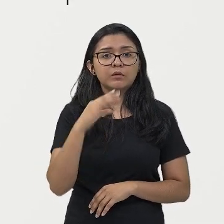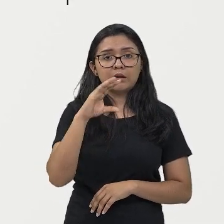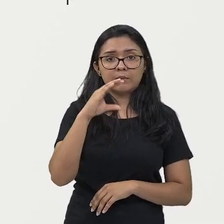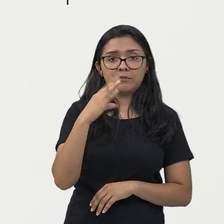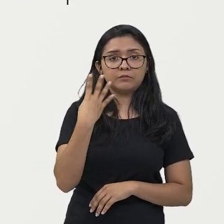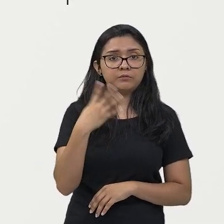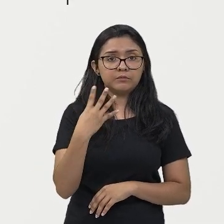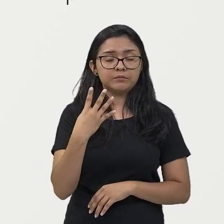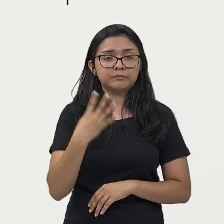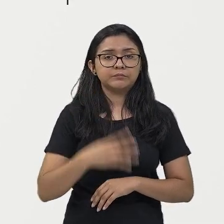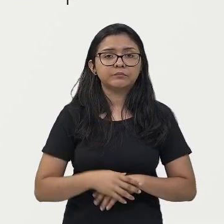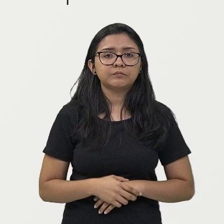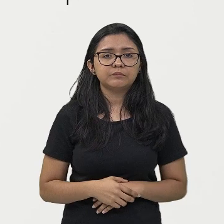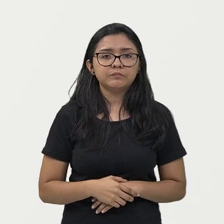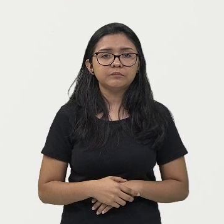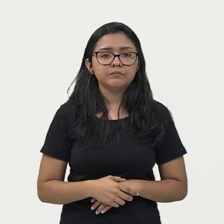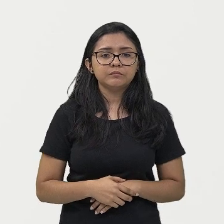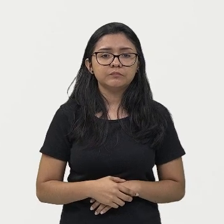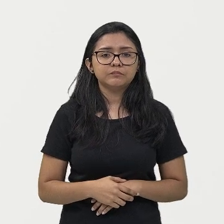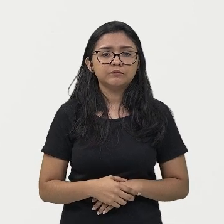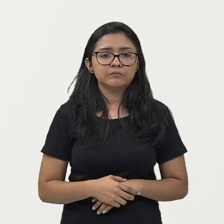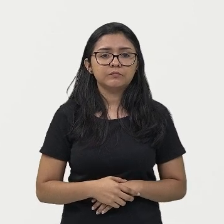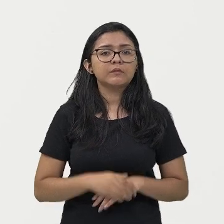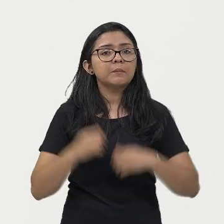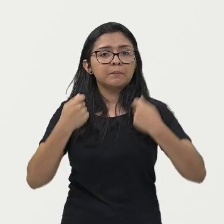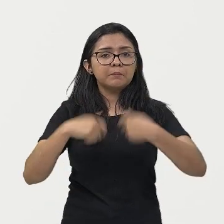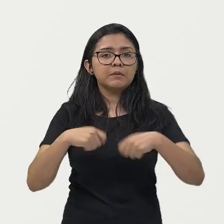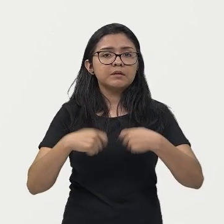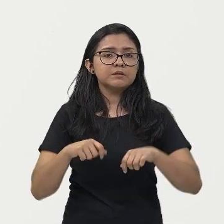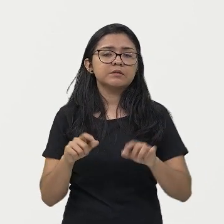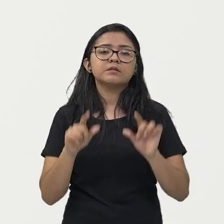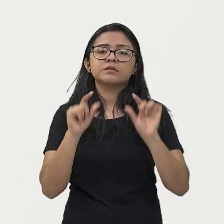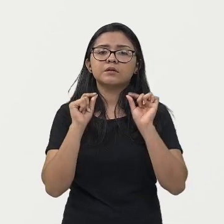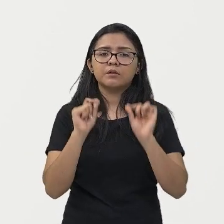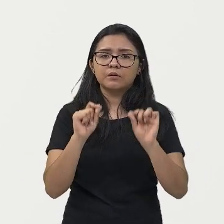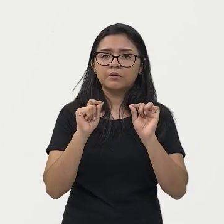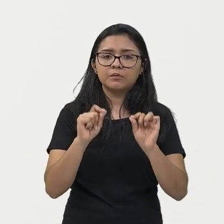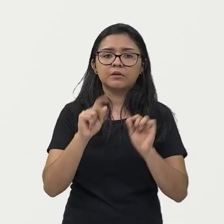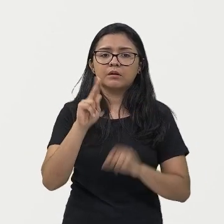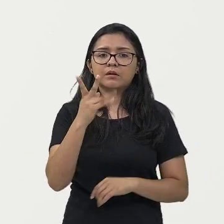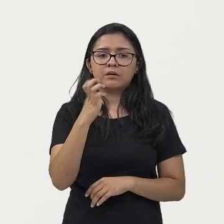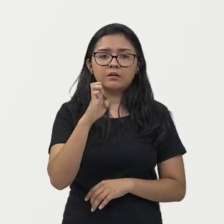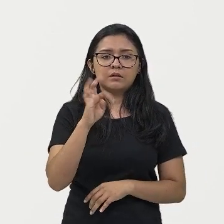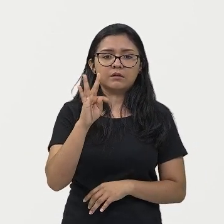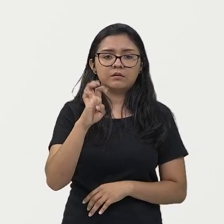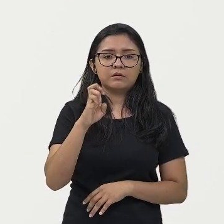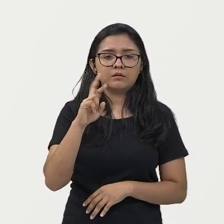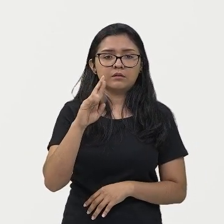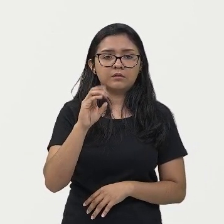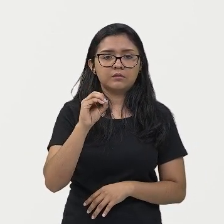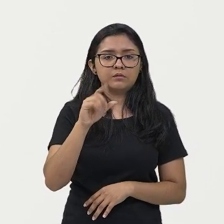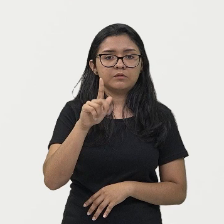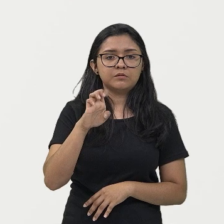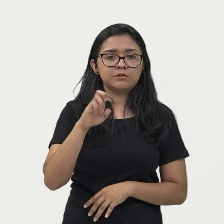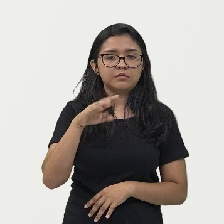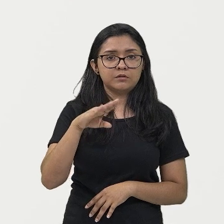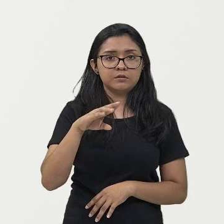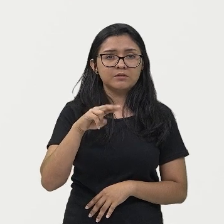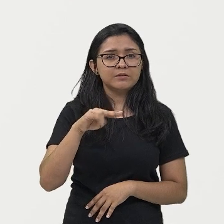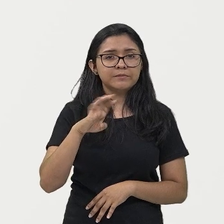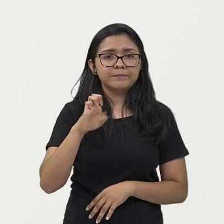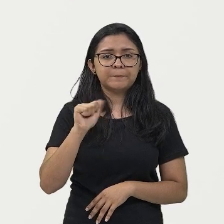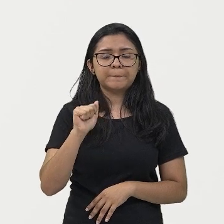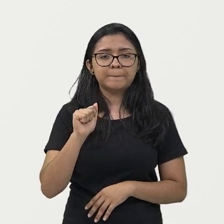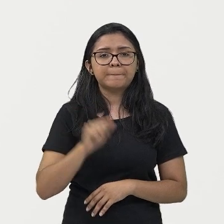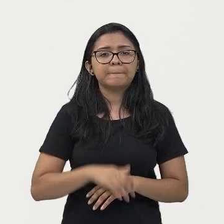quaternário e que sejam heterogêneas, tá? Então, uma cadeia ramificada, ela é uma cadeia